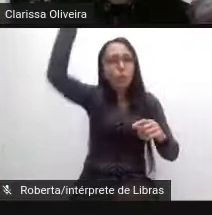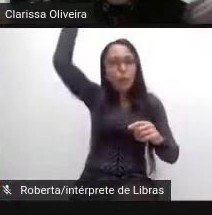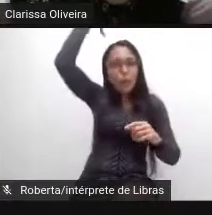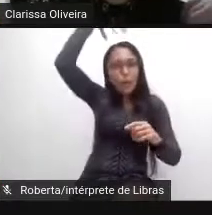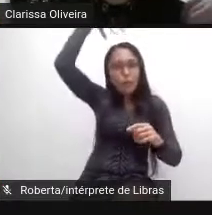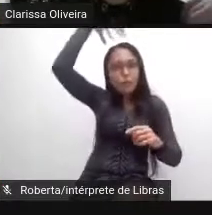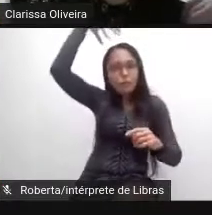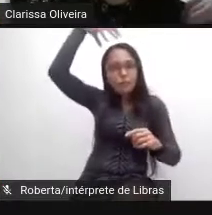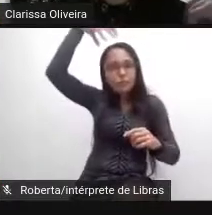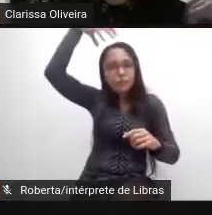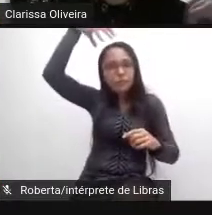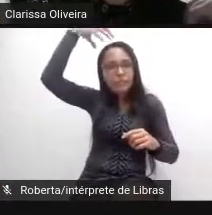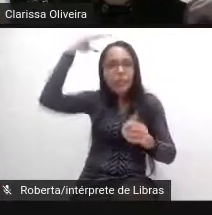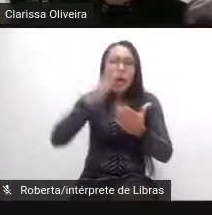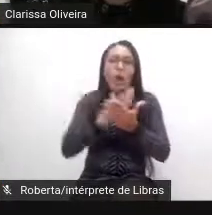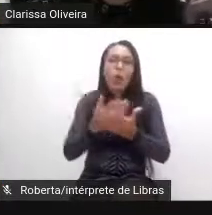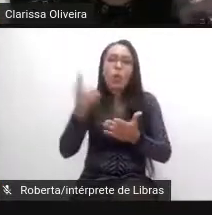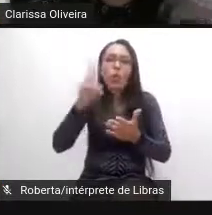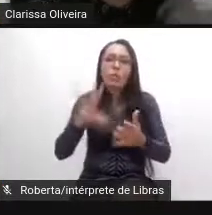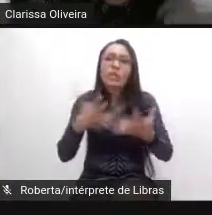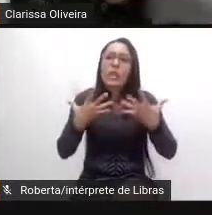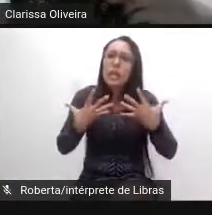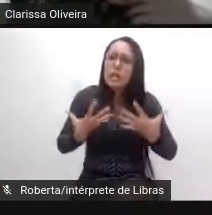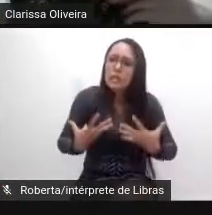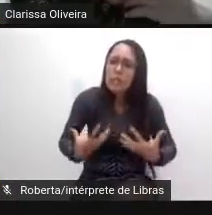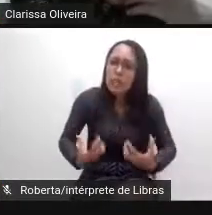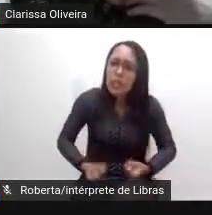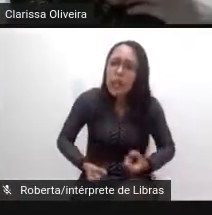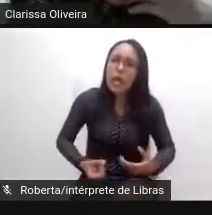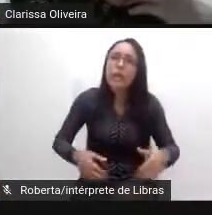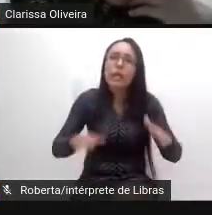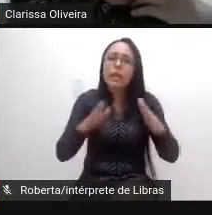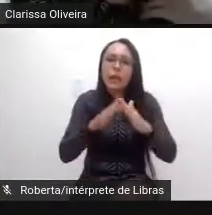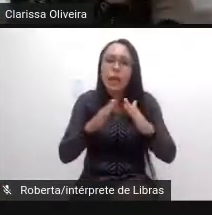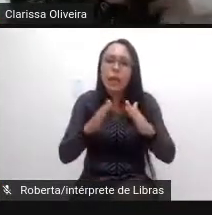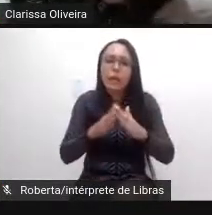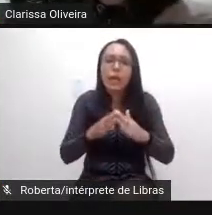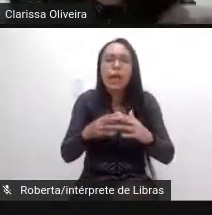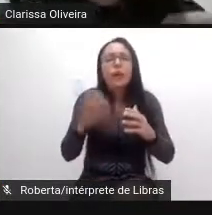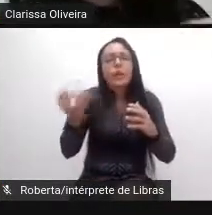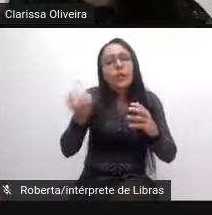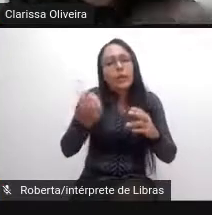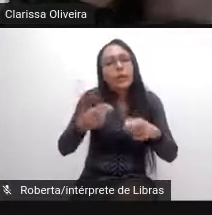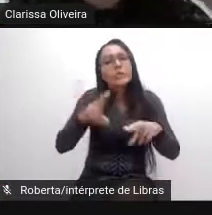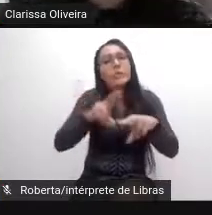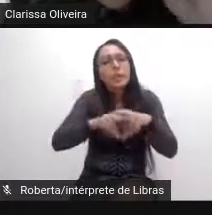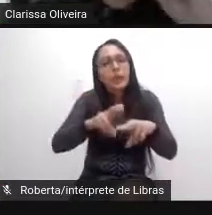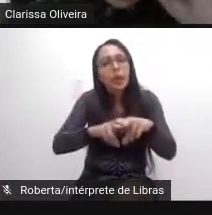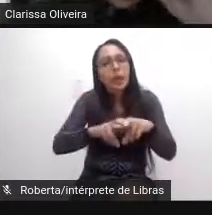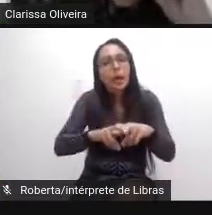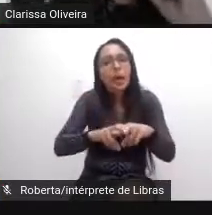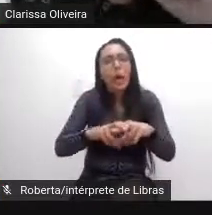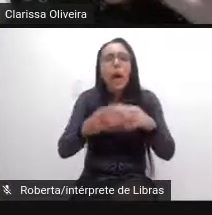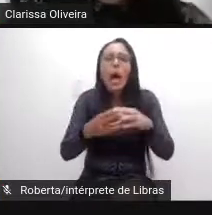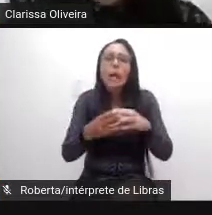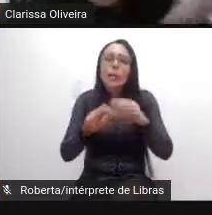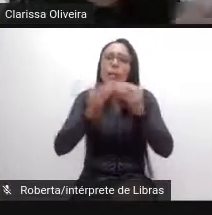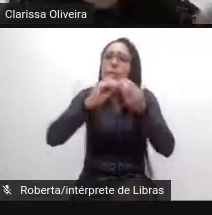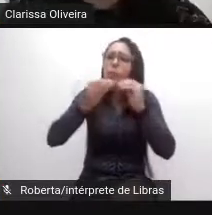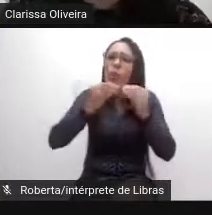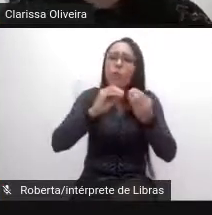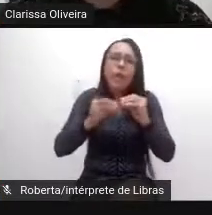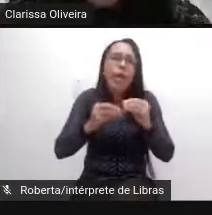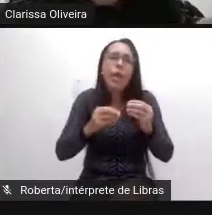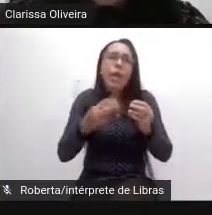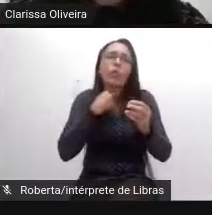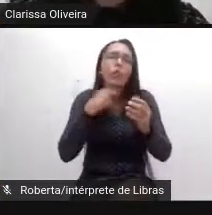gente, às vezes, né, chega muito cansado em casa e vai querer sentar. Ah, tá passando a minha novela, eu não posso perder. Mas nessa